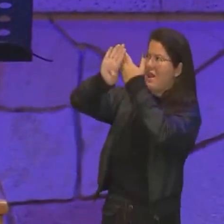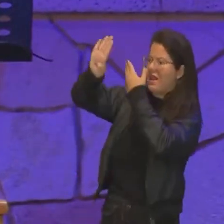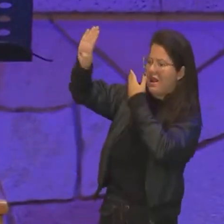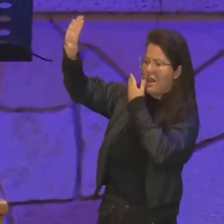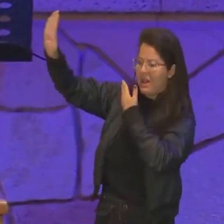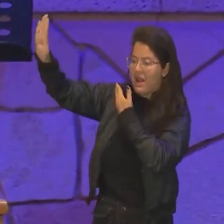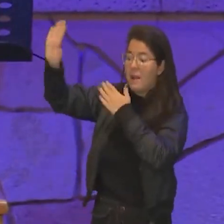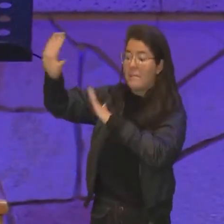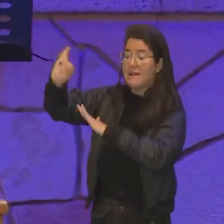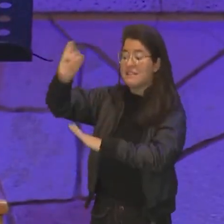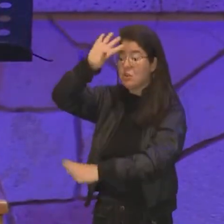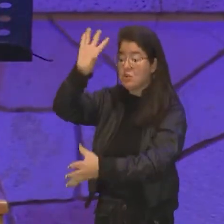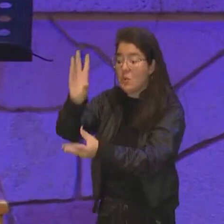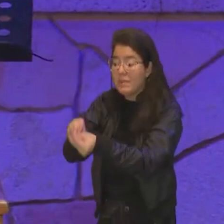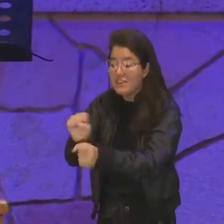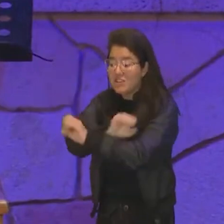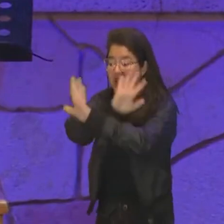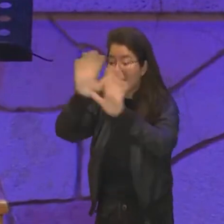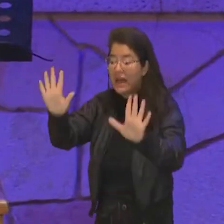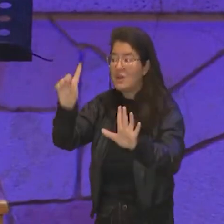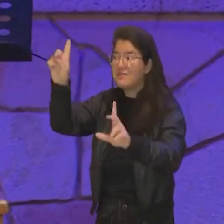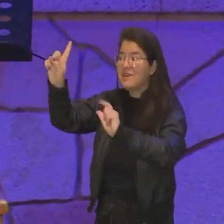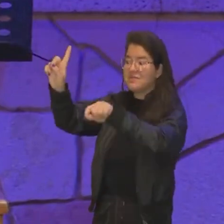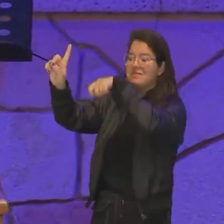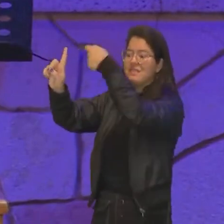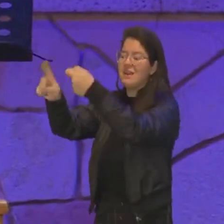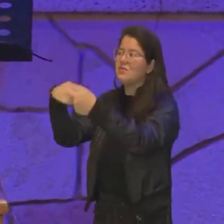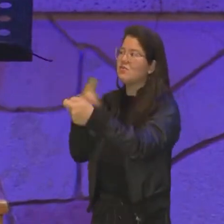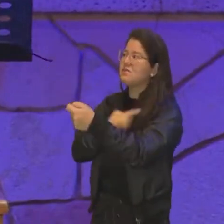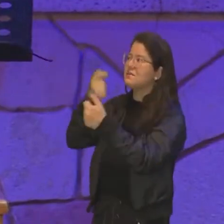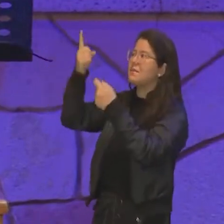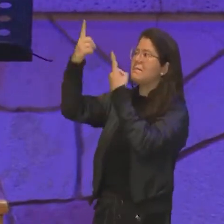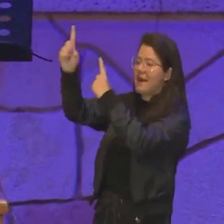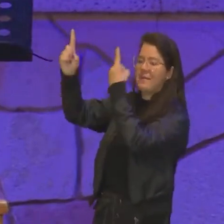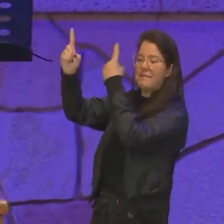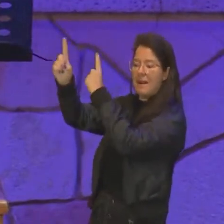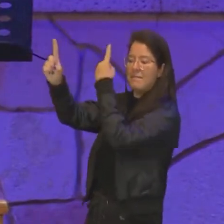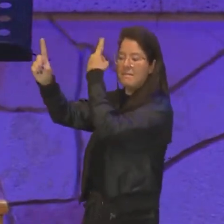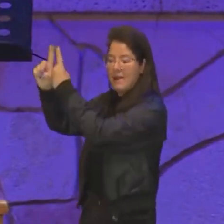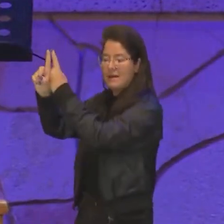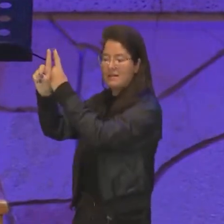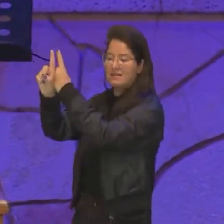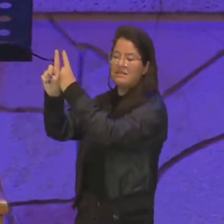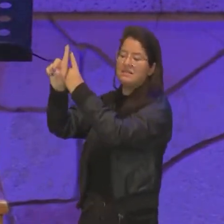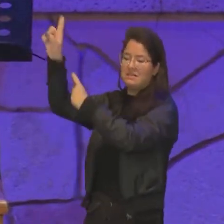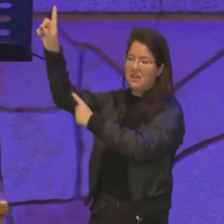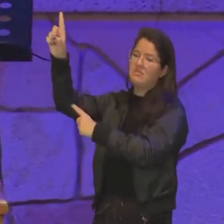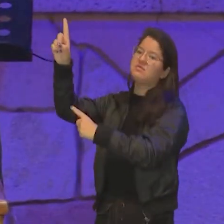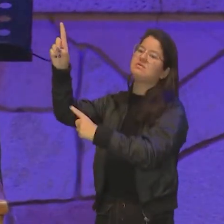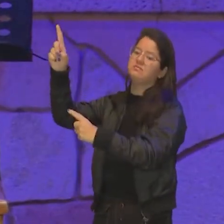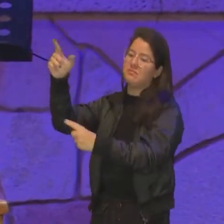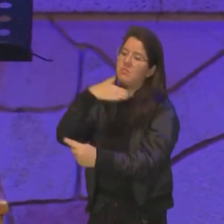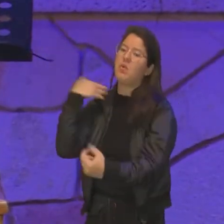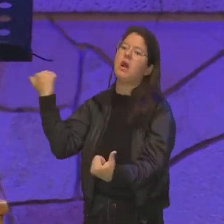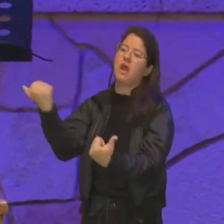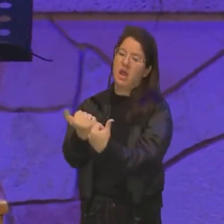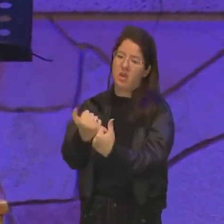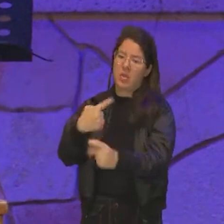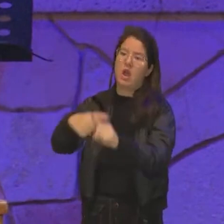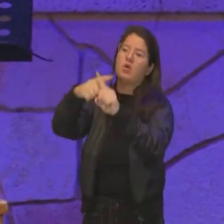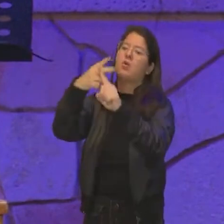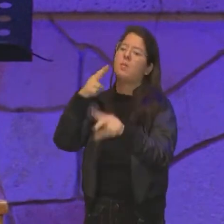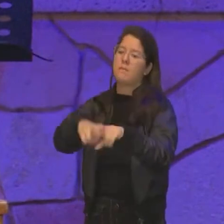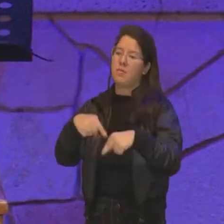está assentado no seu trono, mas é bem verdade que Ele sangrou numa cruz conosco,